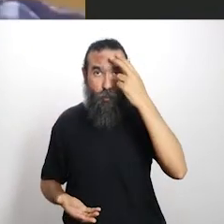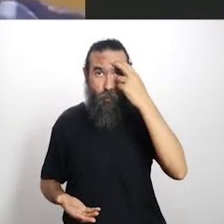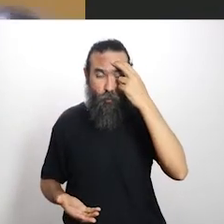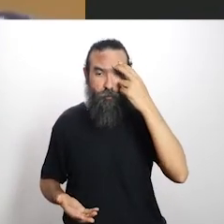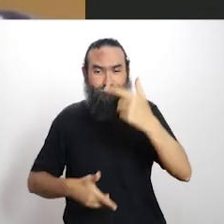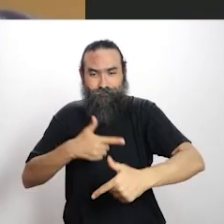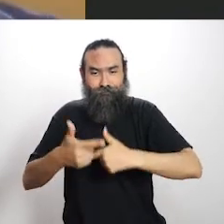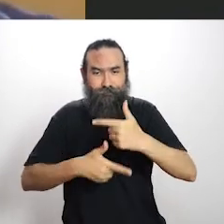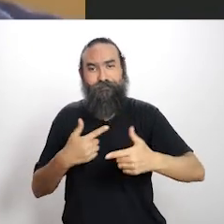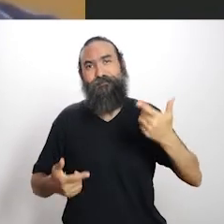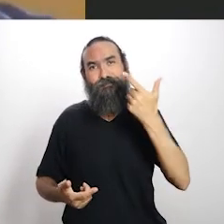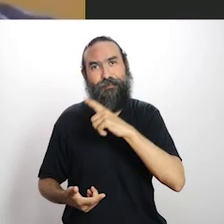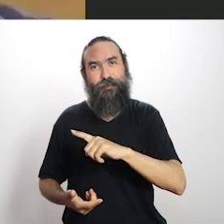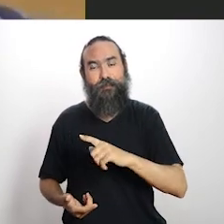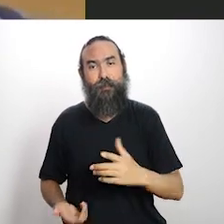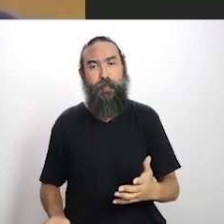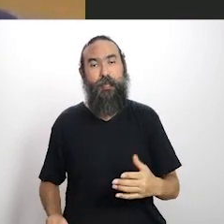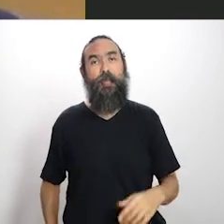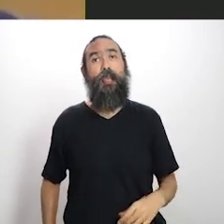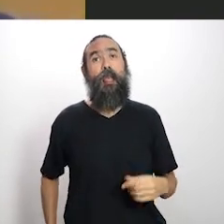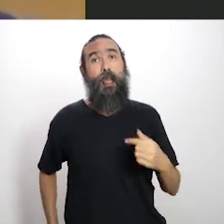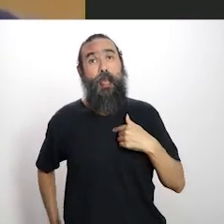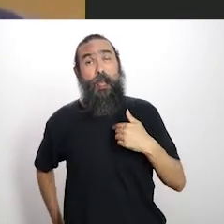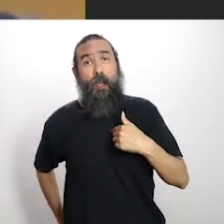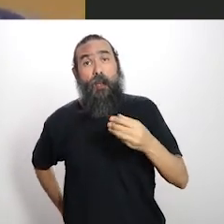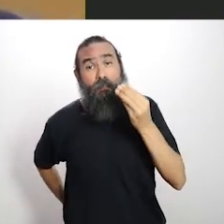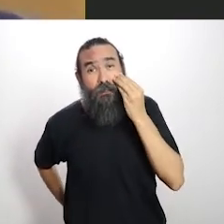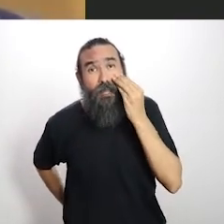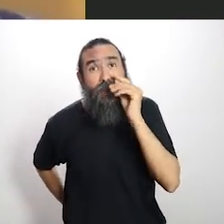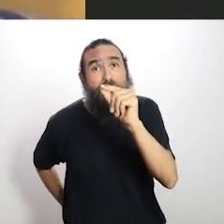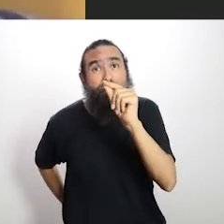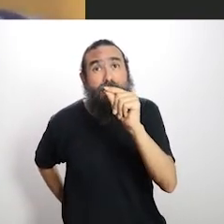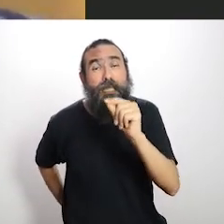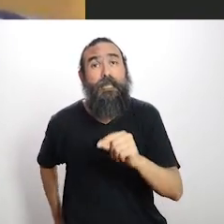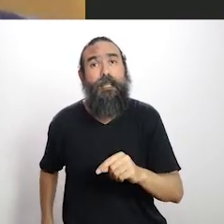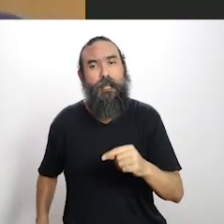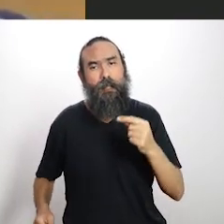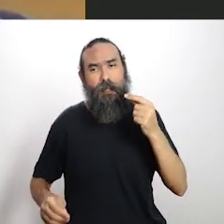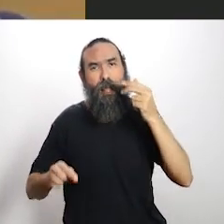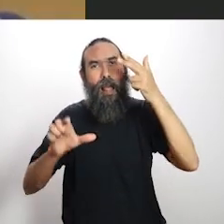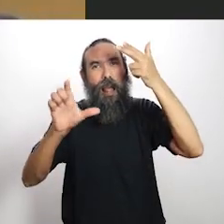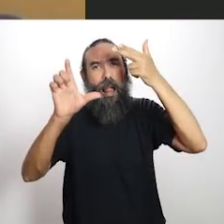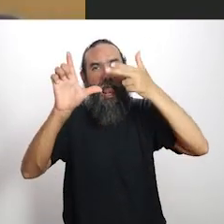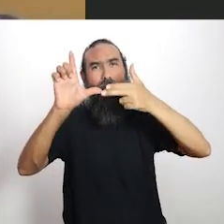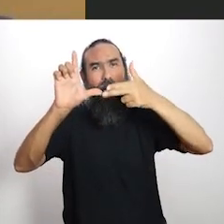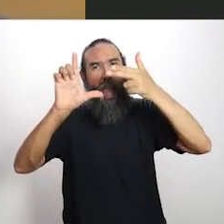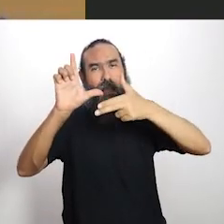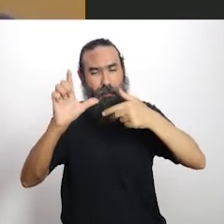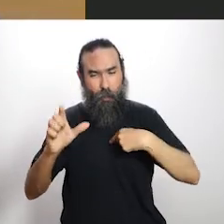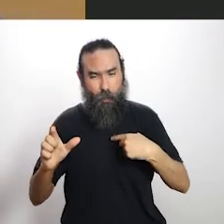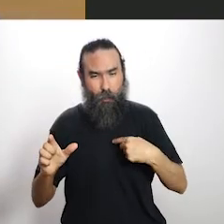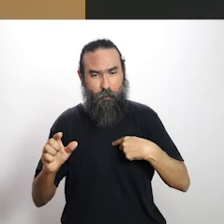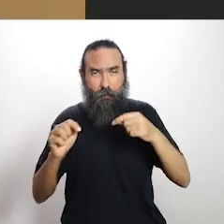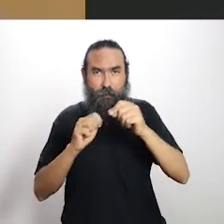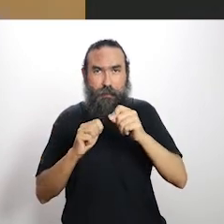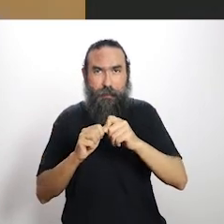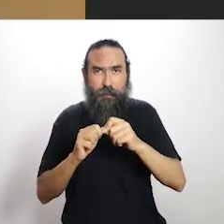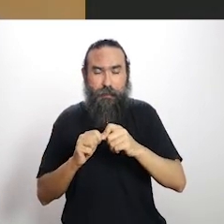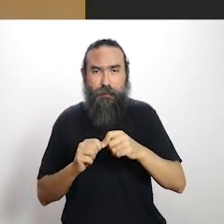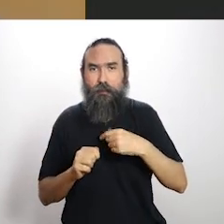a área da cultura tradicional vai ter alguma dificuldade não ter acesso à internet são mais tímidos